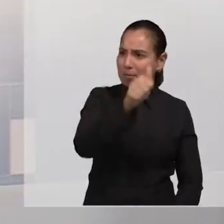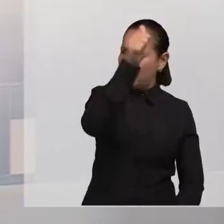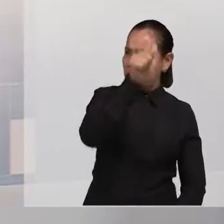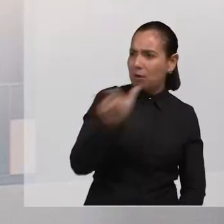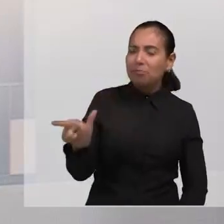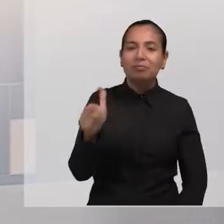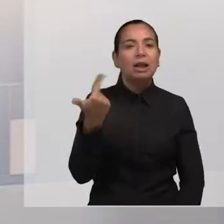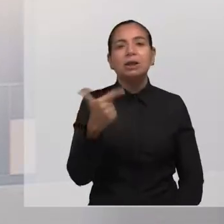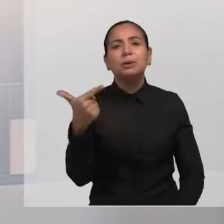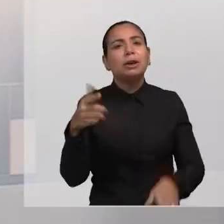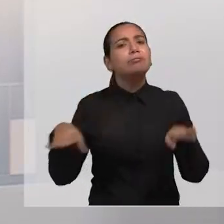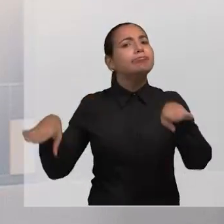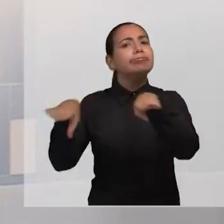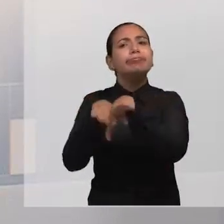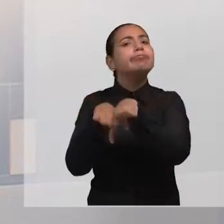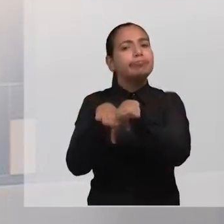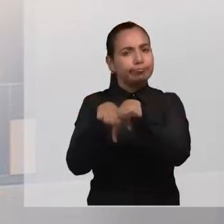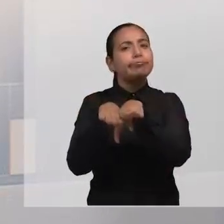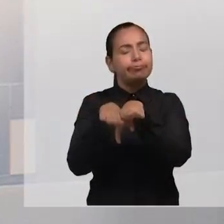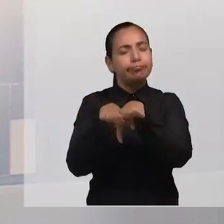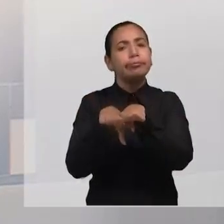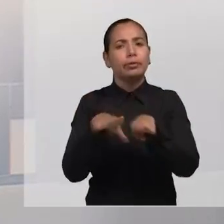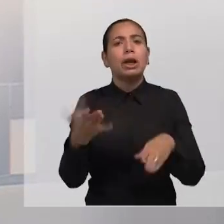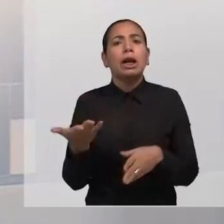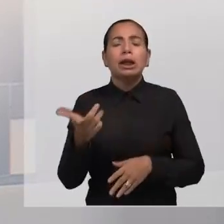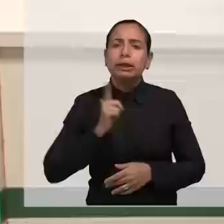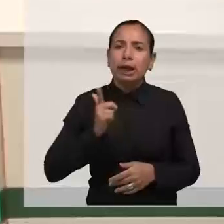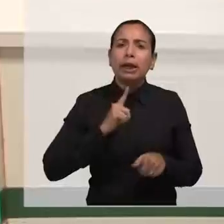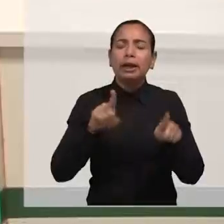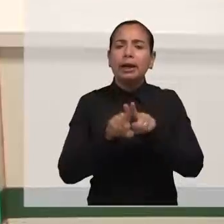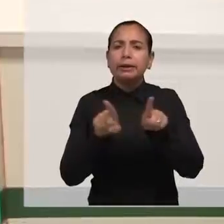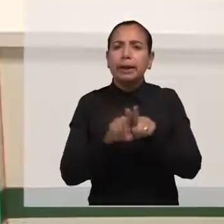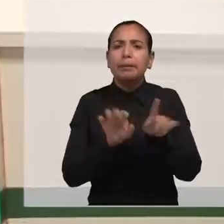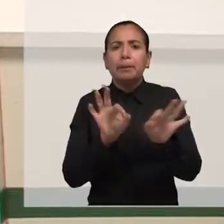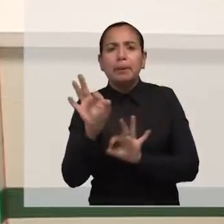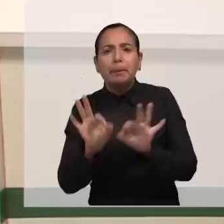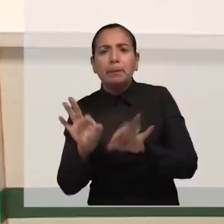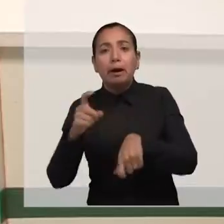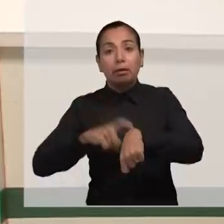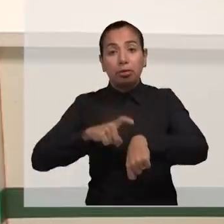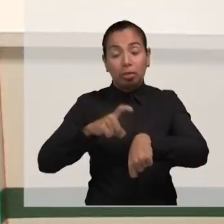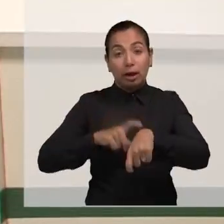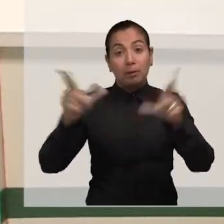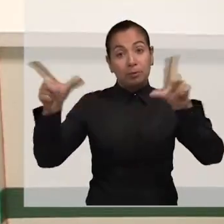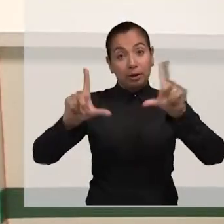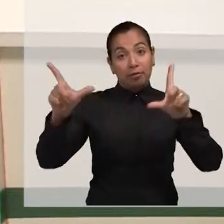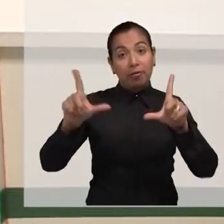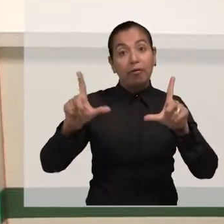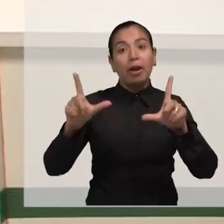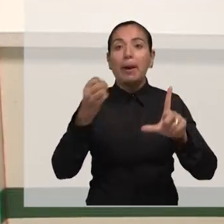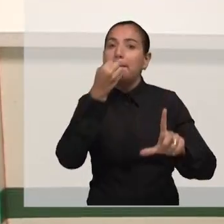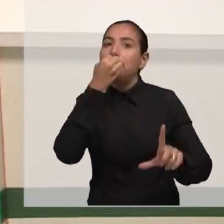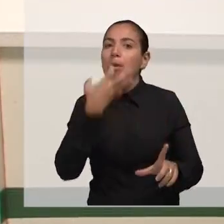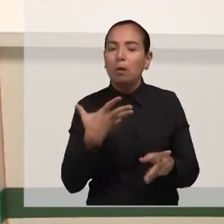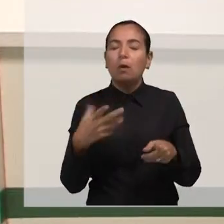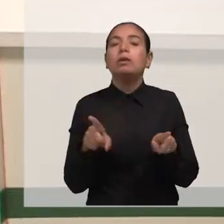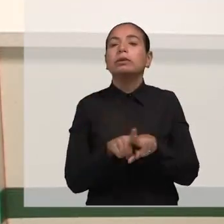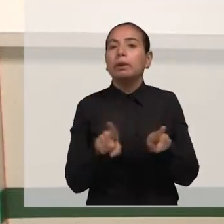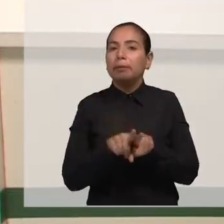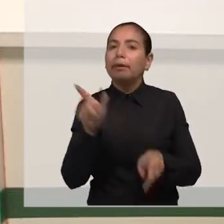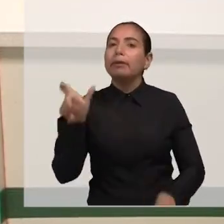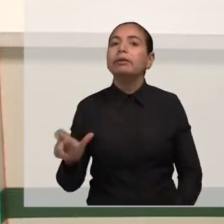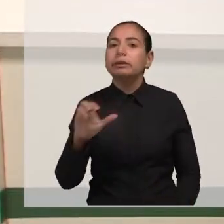capilarizado, estruturado. Mais estruturado. E tem mais tempo de televisão do que a Marina, né? Eu já tinha dito para você que eu tenho uma